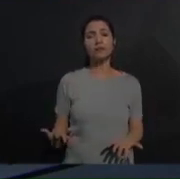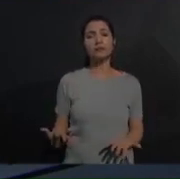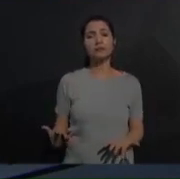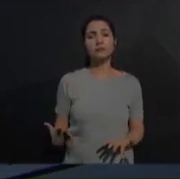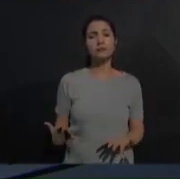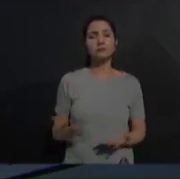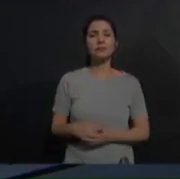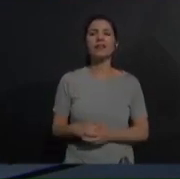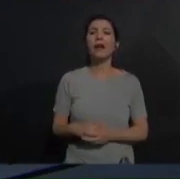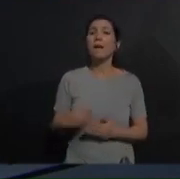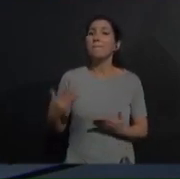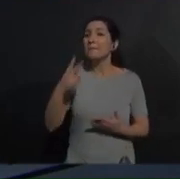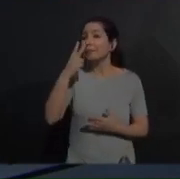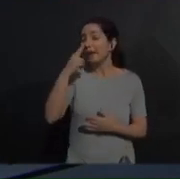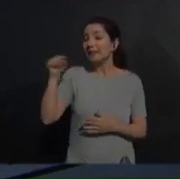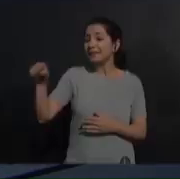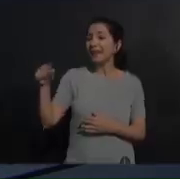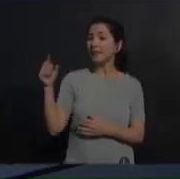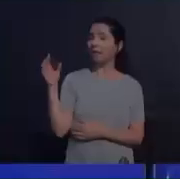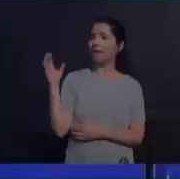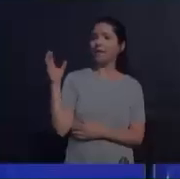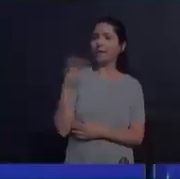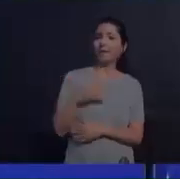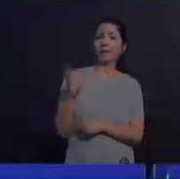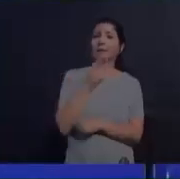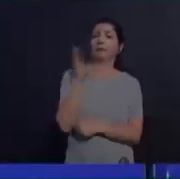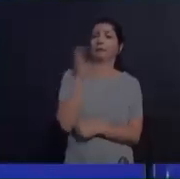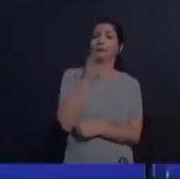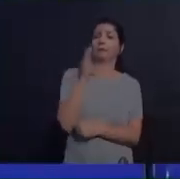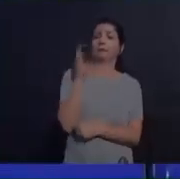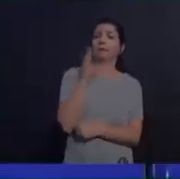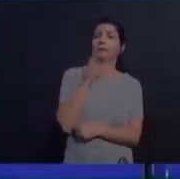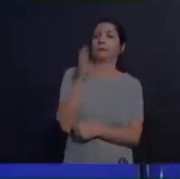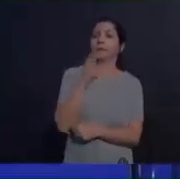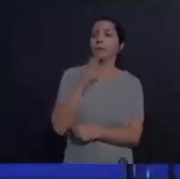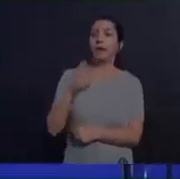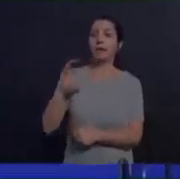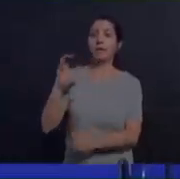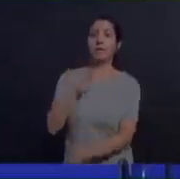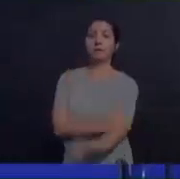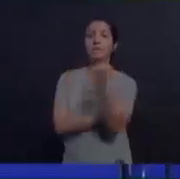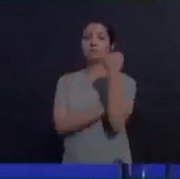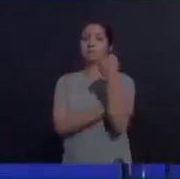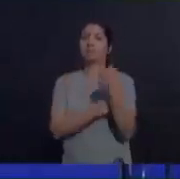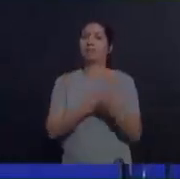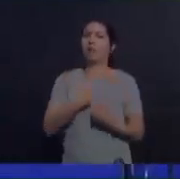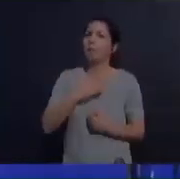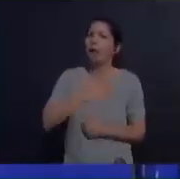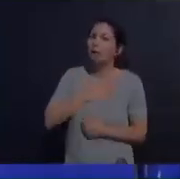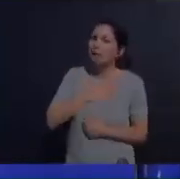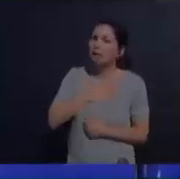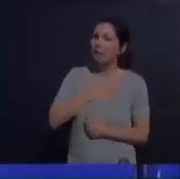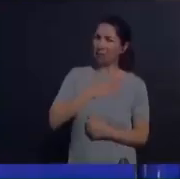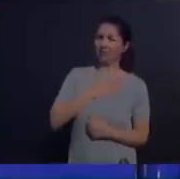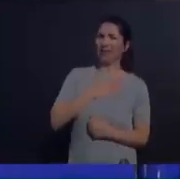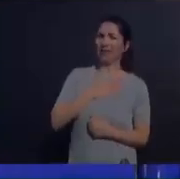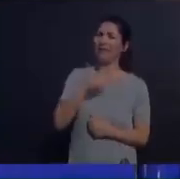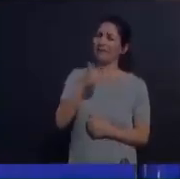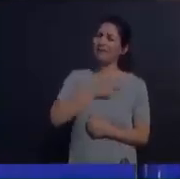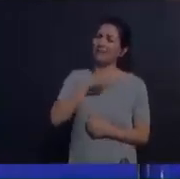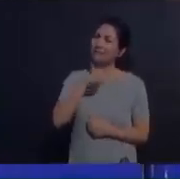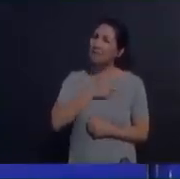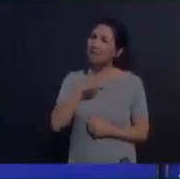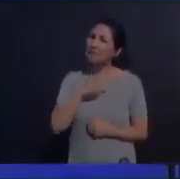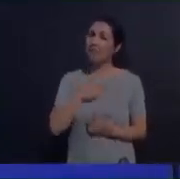mas ele devia estar com pressa, ele estava impaciente, e fez um gesto horroroso, como uma mulher, gente, é muito